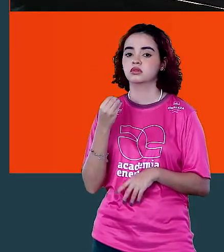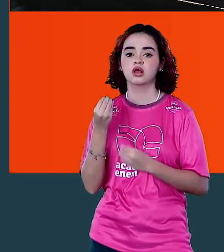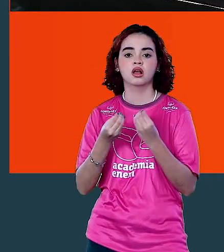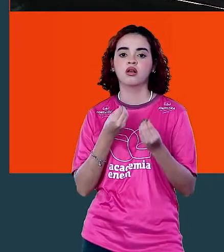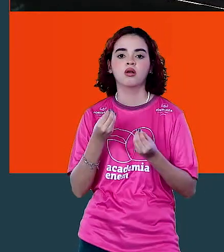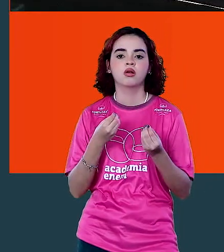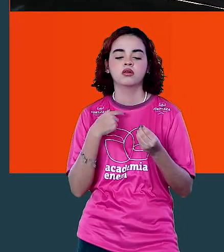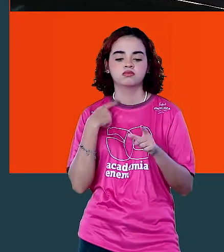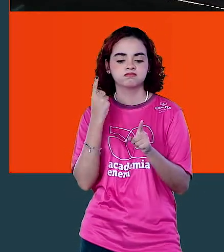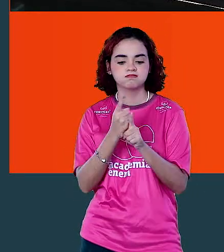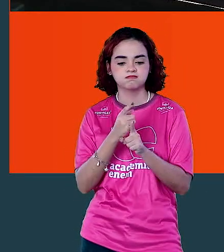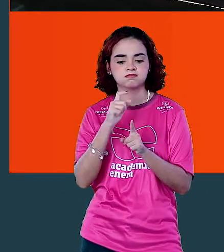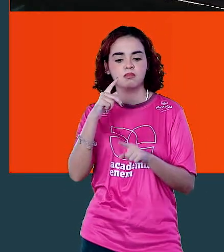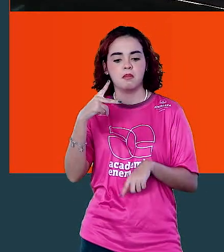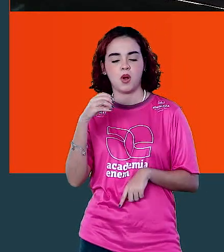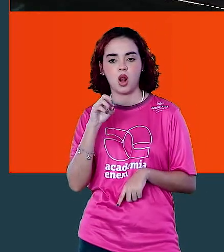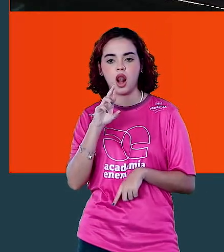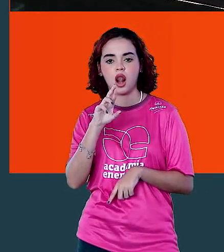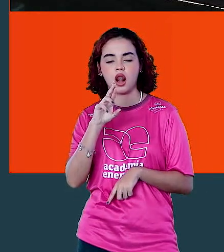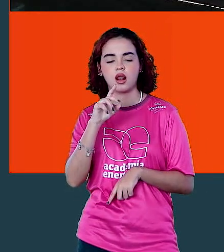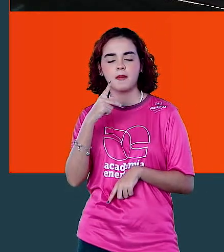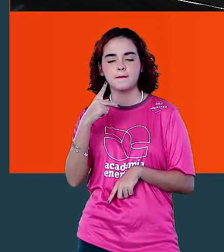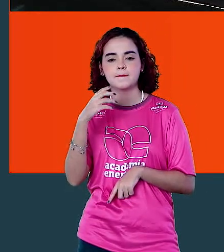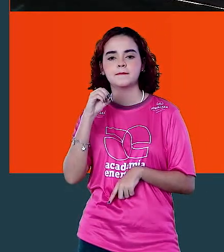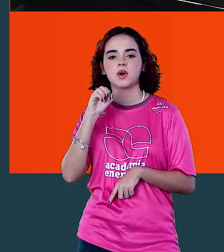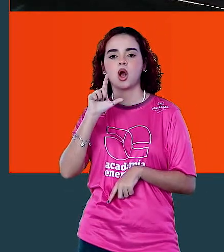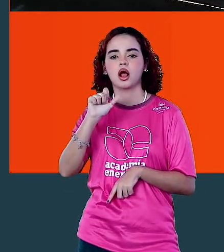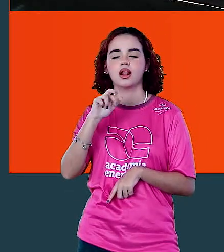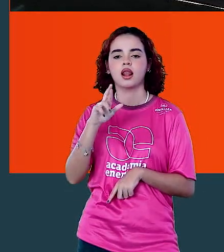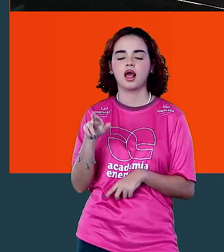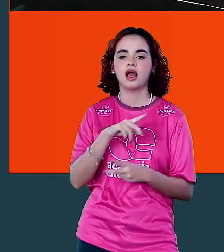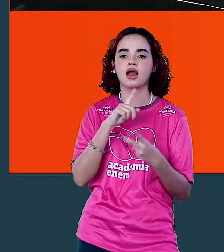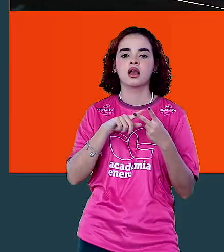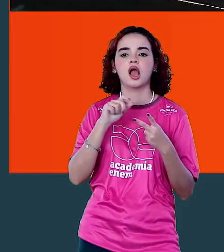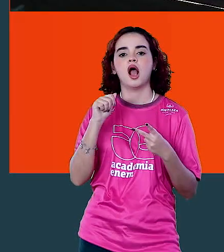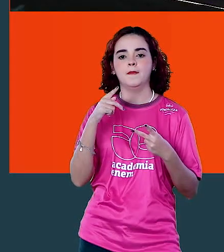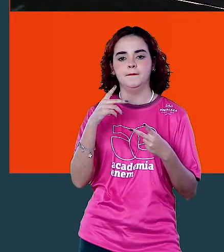polar ou é apolar só por esses nomes? Presta atenção.